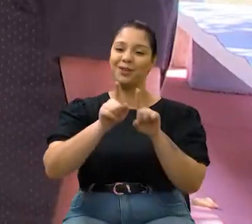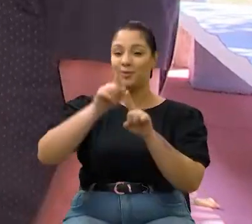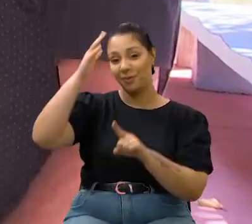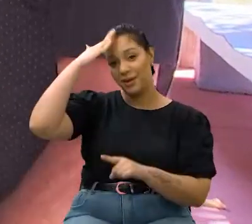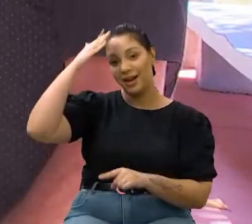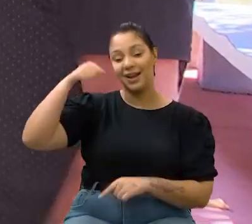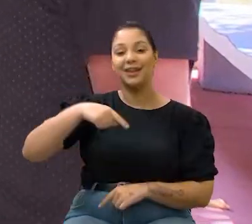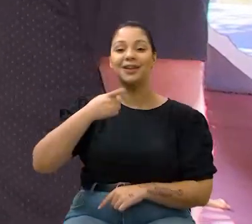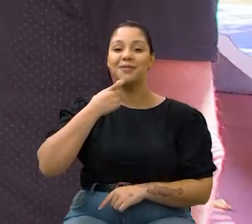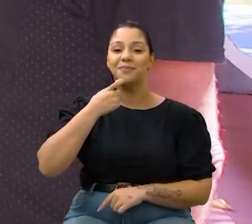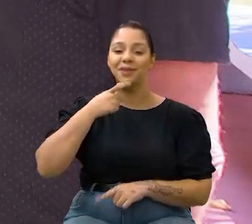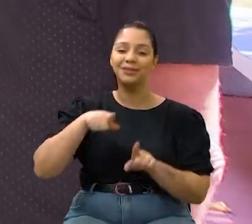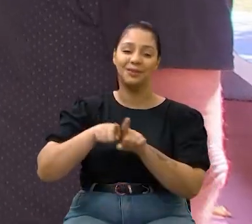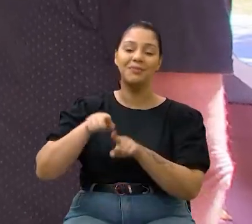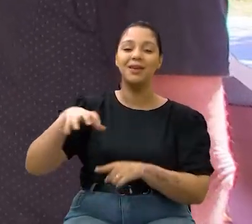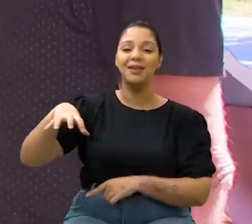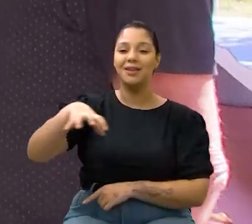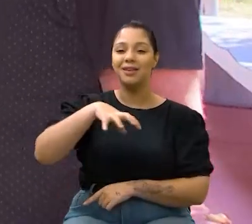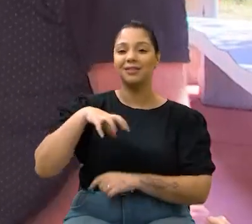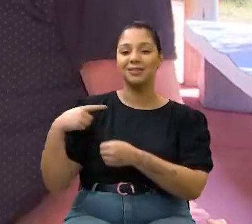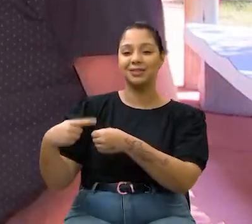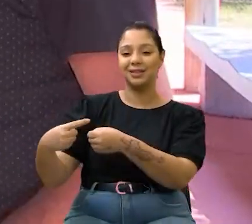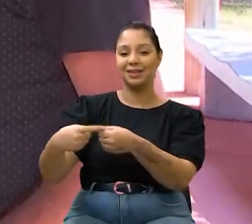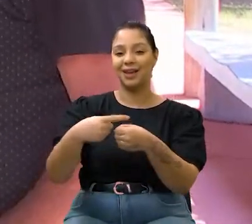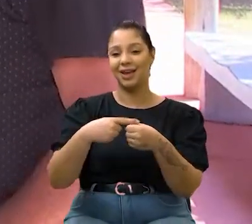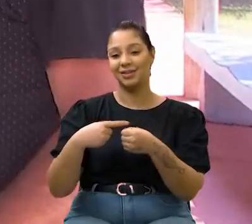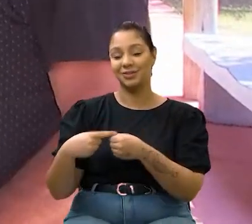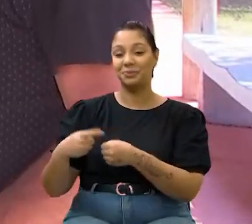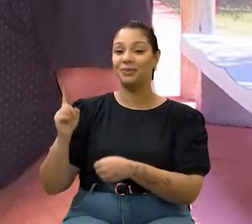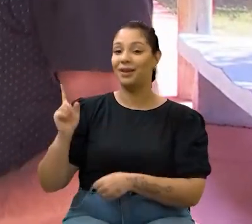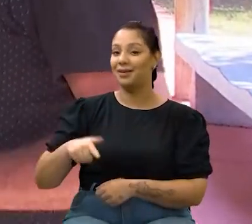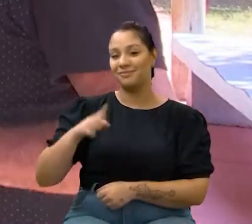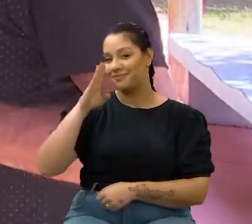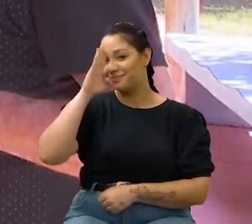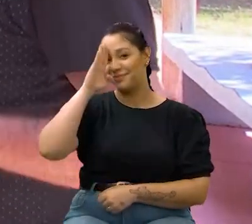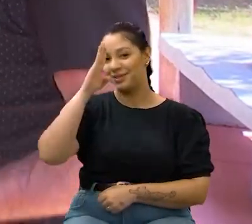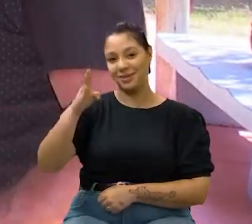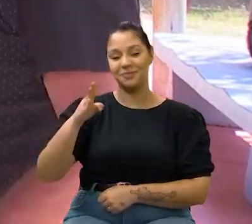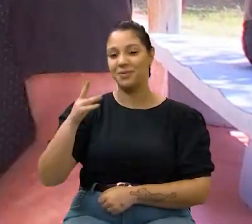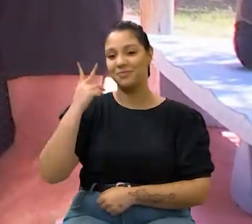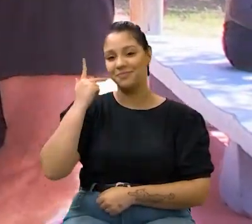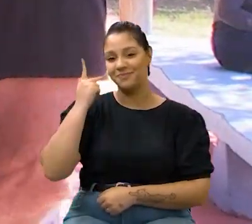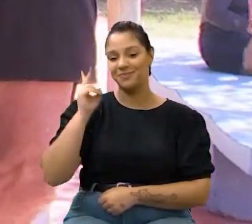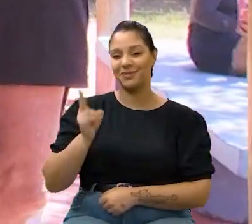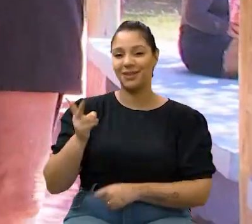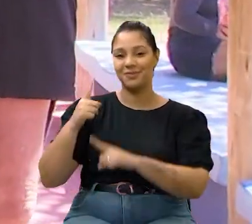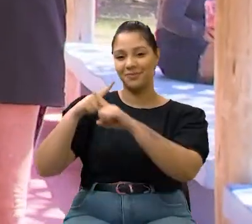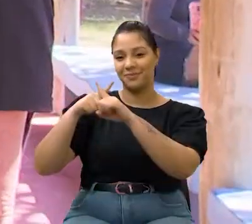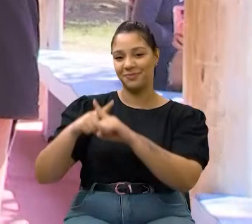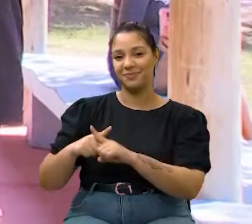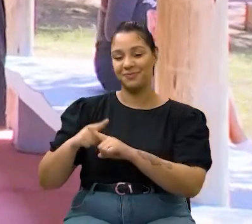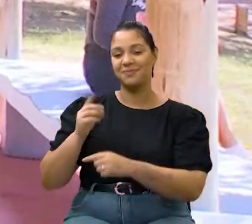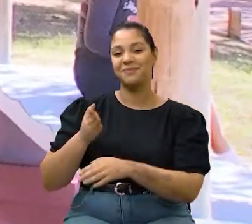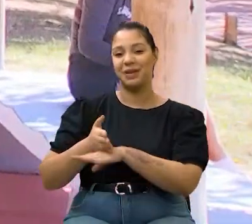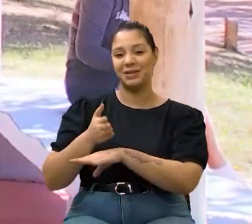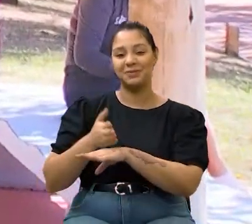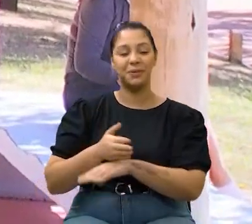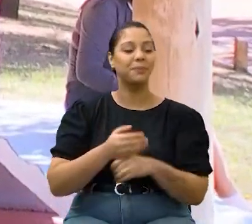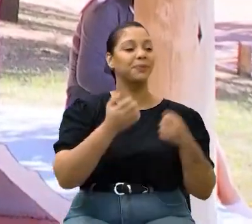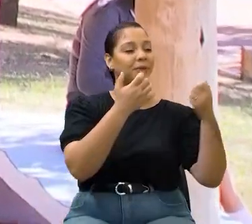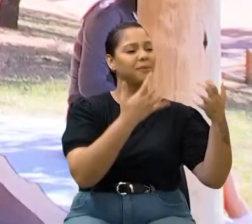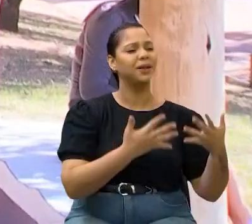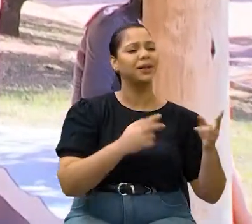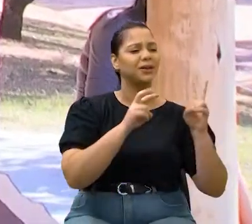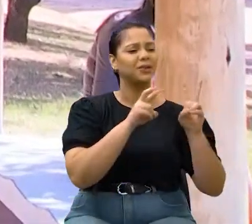e Campinas e região. É o nosso mais comum, campeonatos comuns. Fala um pouquinho sobre